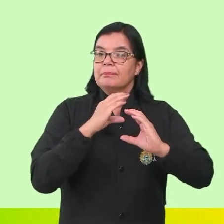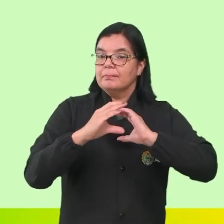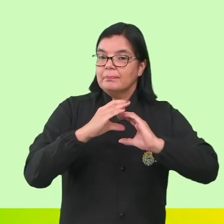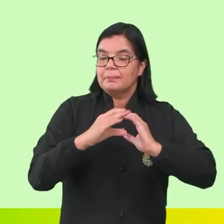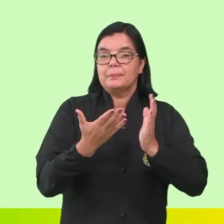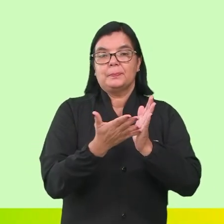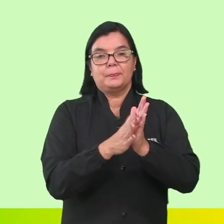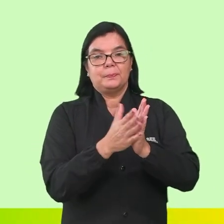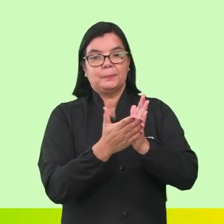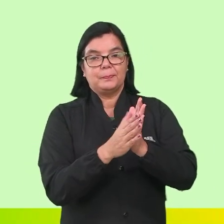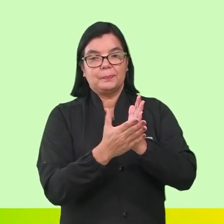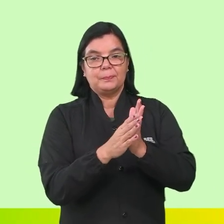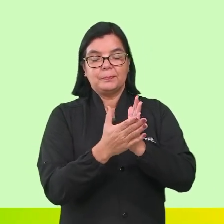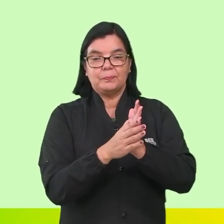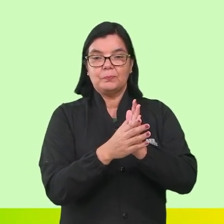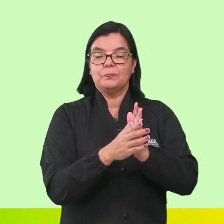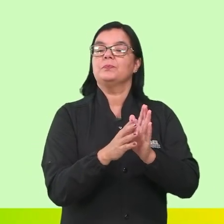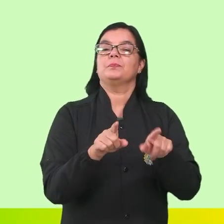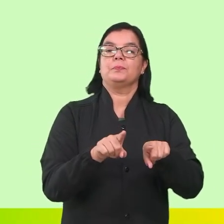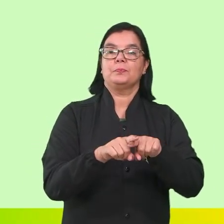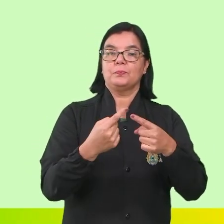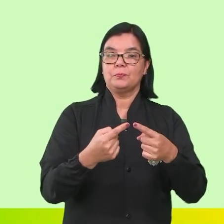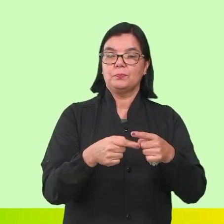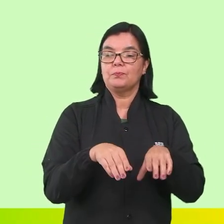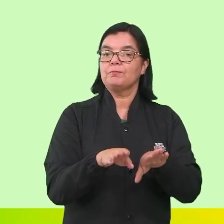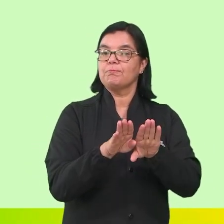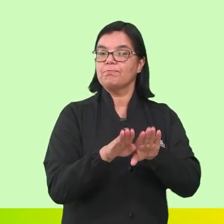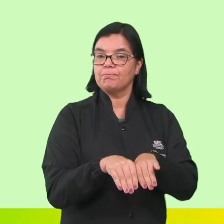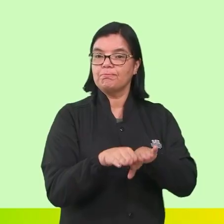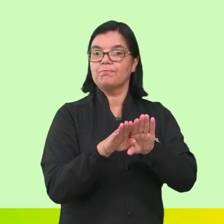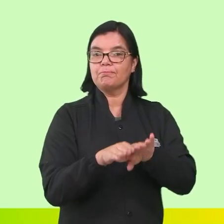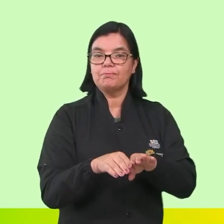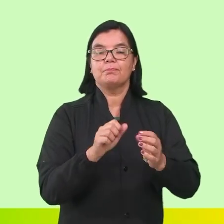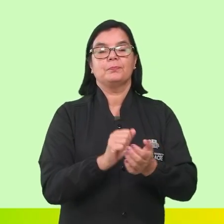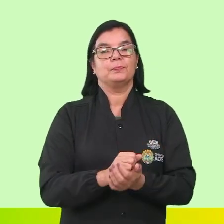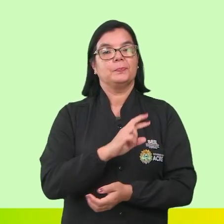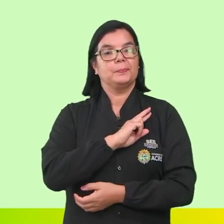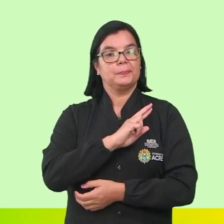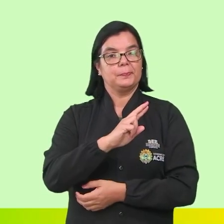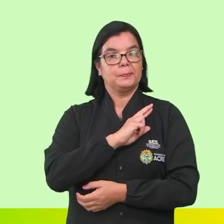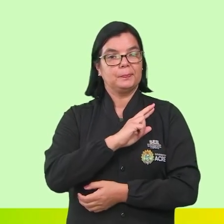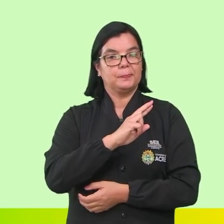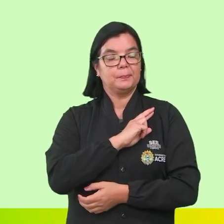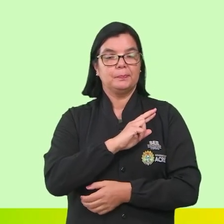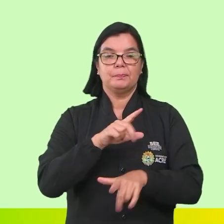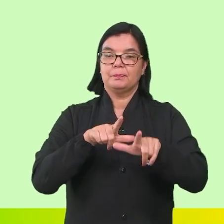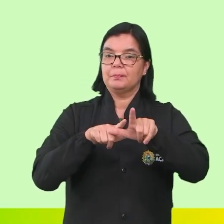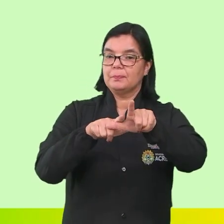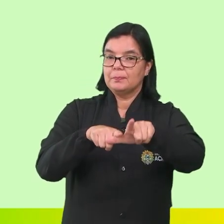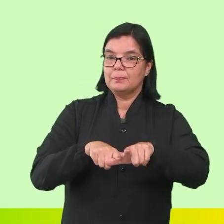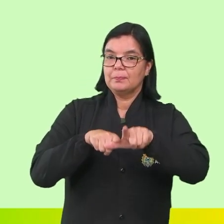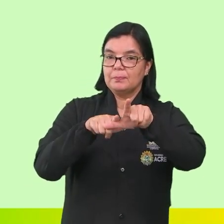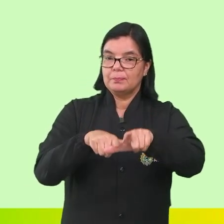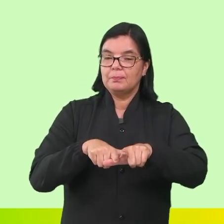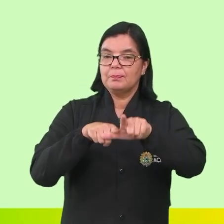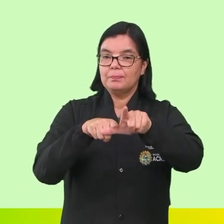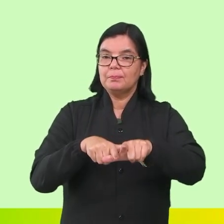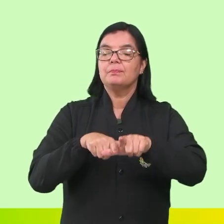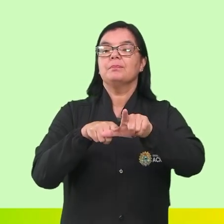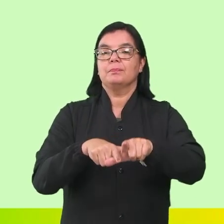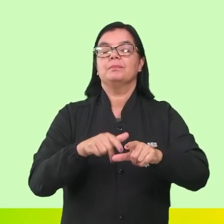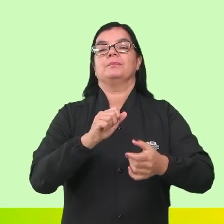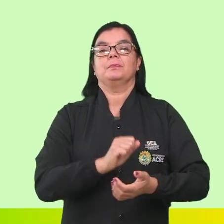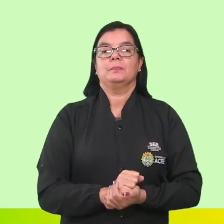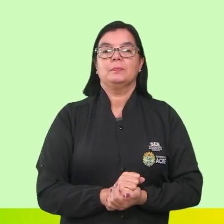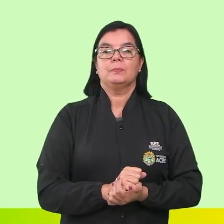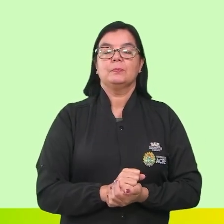o samba, o maracatu, que a gente já falou em outras aulas, as religiões, o candomblé, a umbanda, e